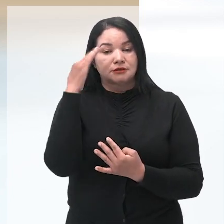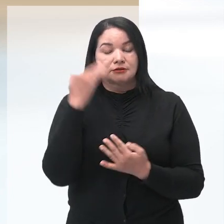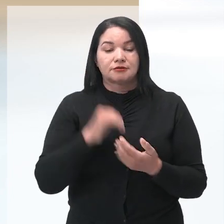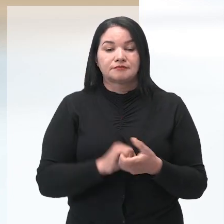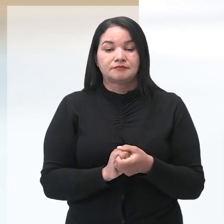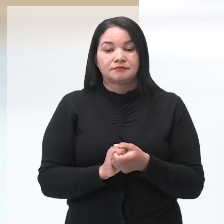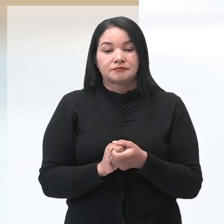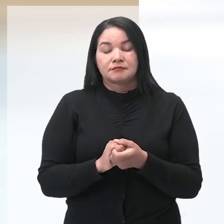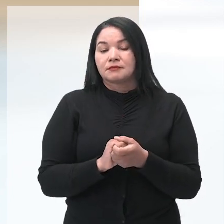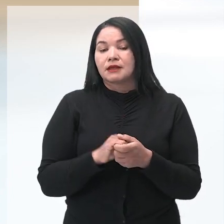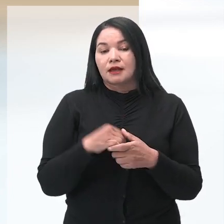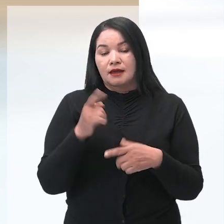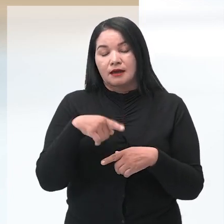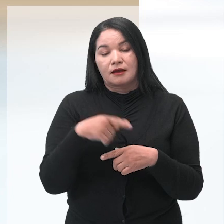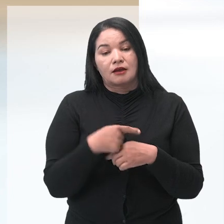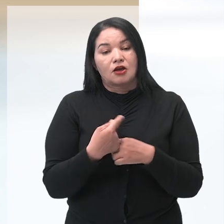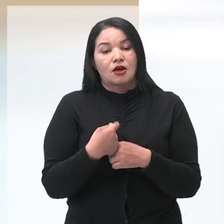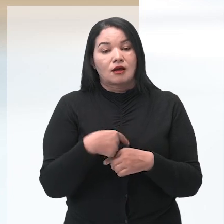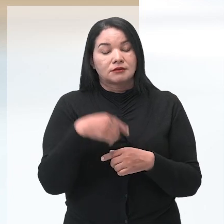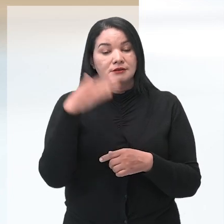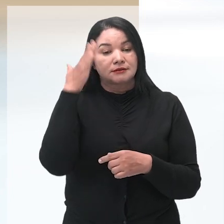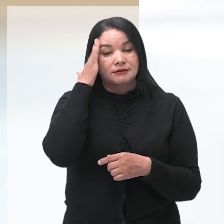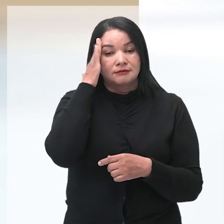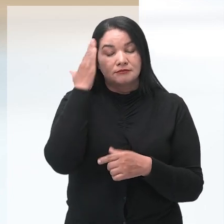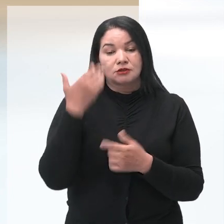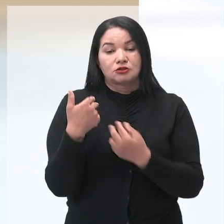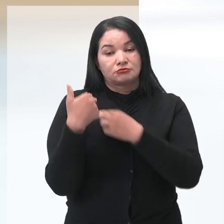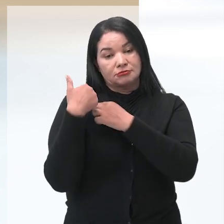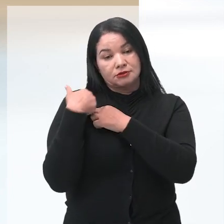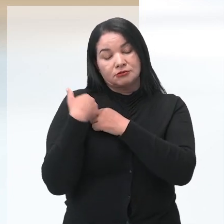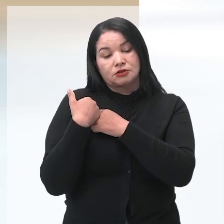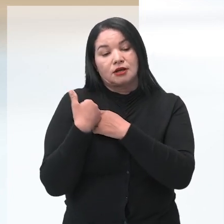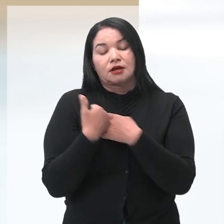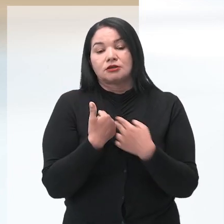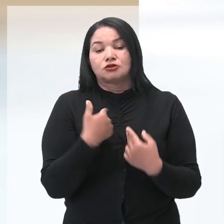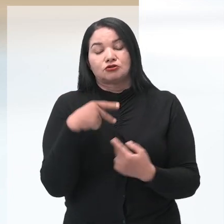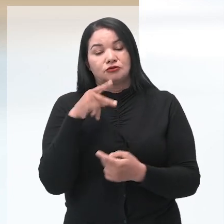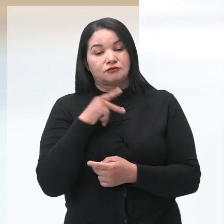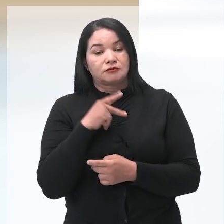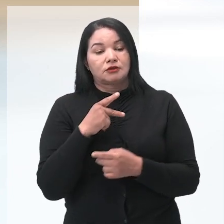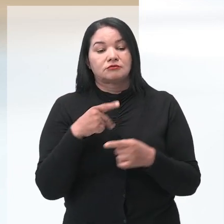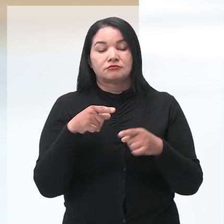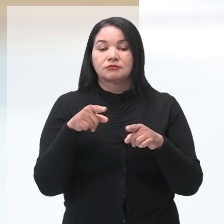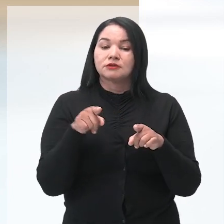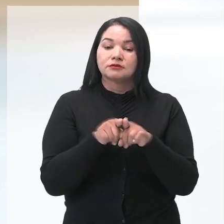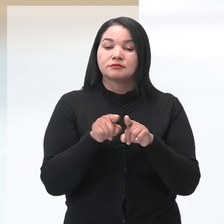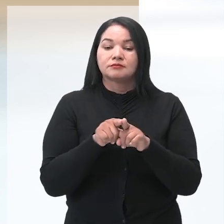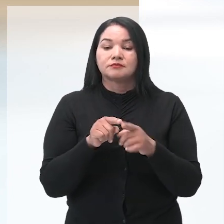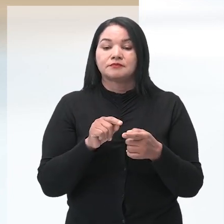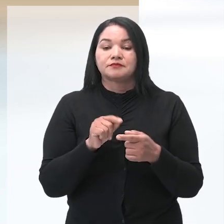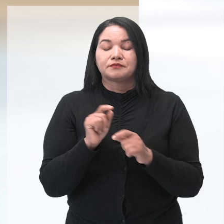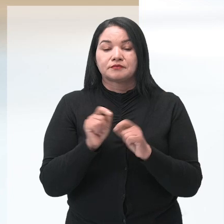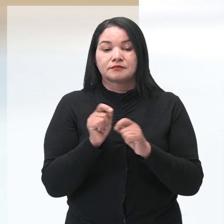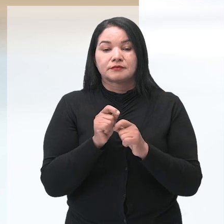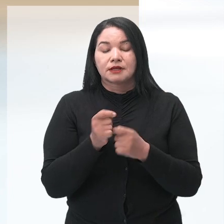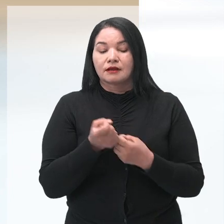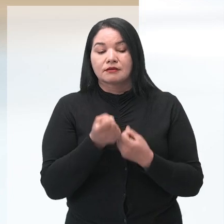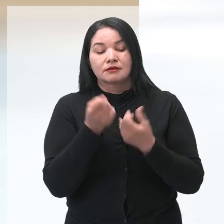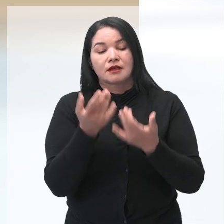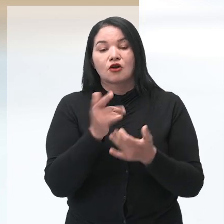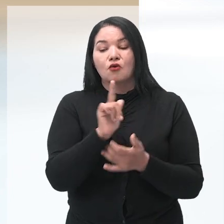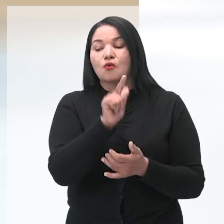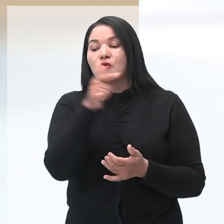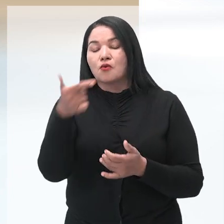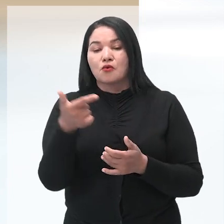essa responsabilidade individual e não somente, né, perpassar essa responsabilidade para